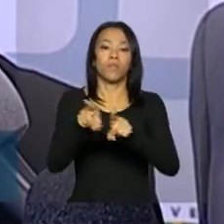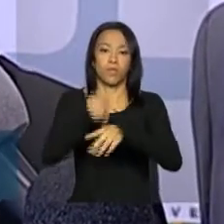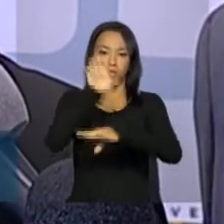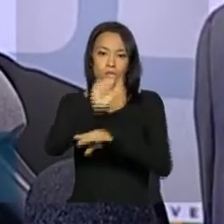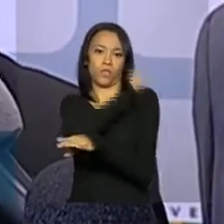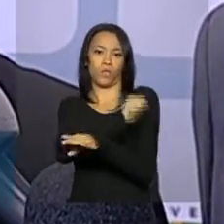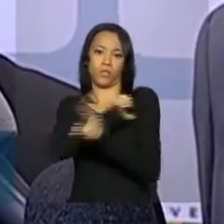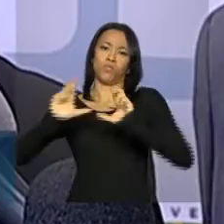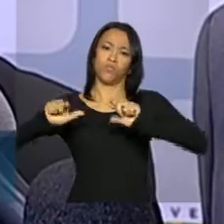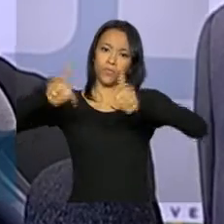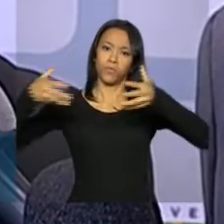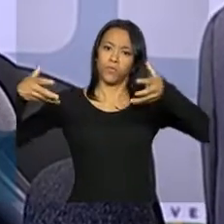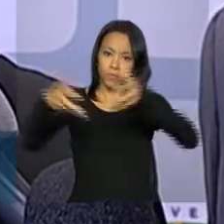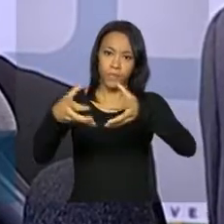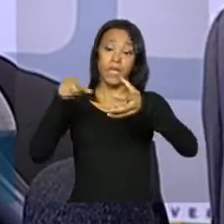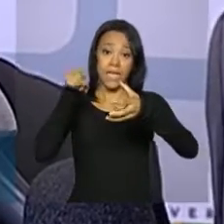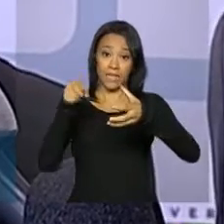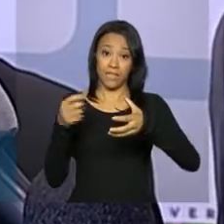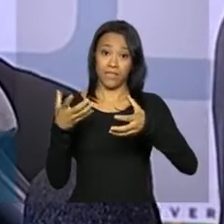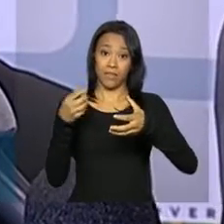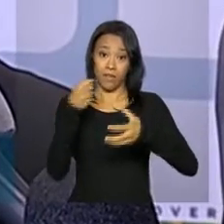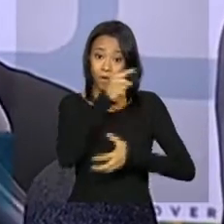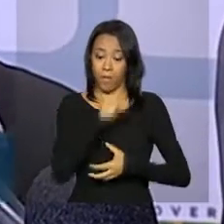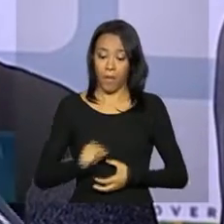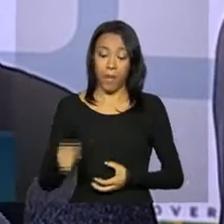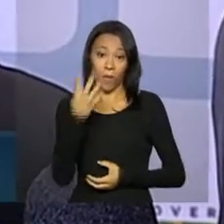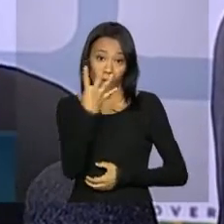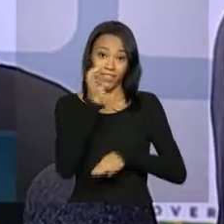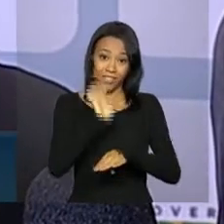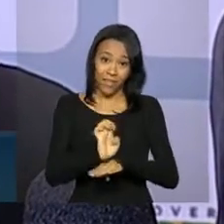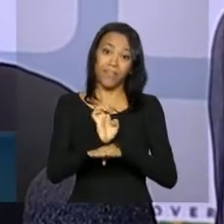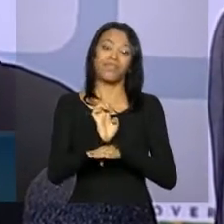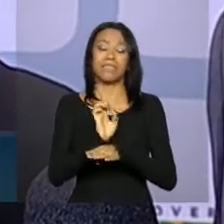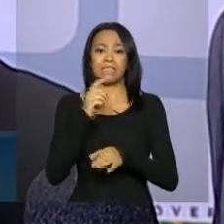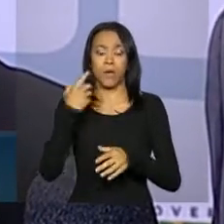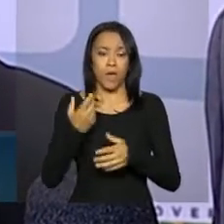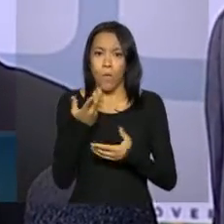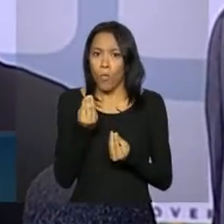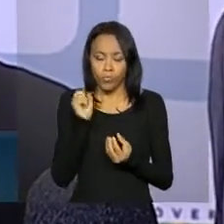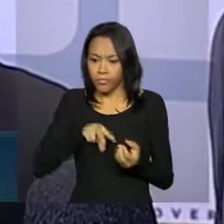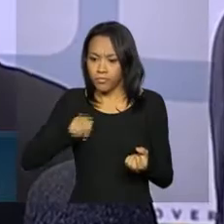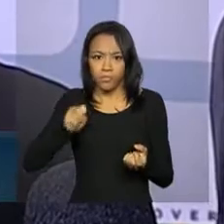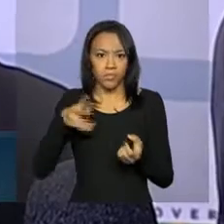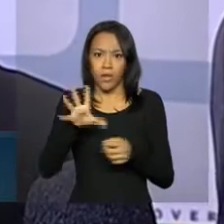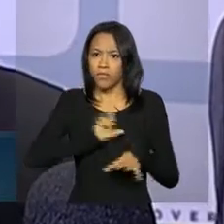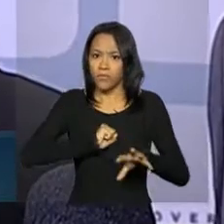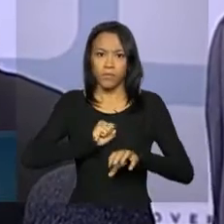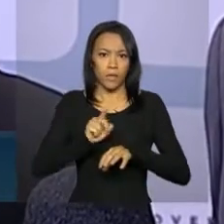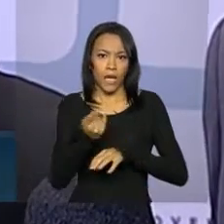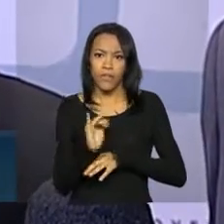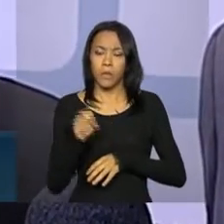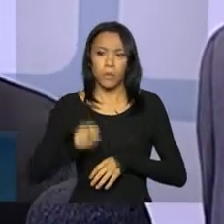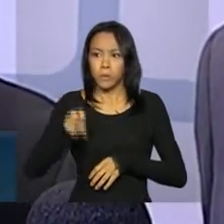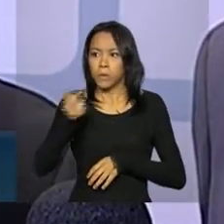assim, esses quatro estados que têm os maiores desafios do ponto de vista de número de casos, de mortalidade, a gente estaria dando